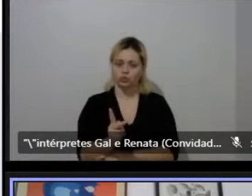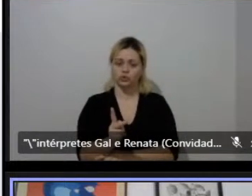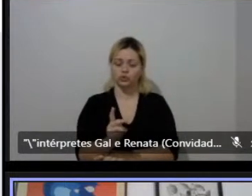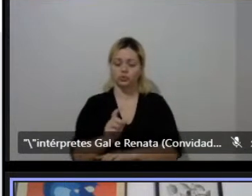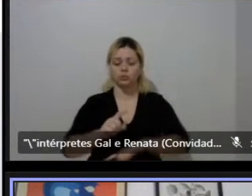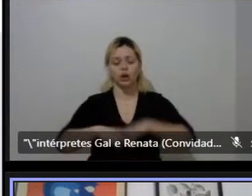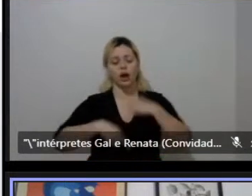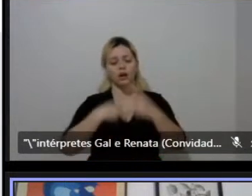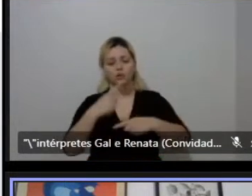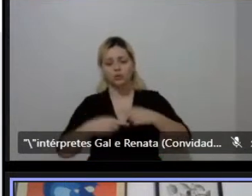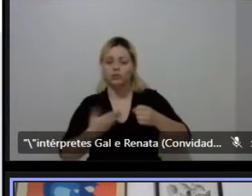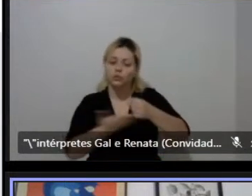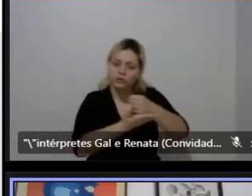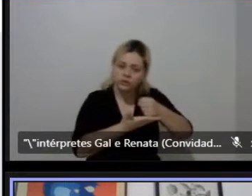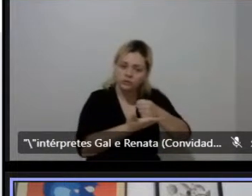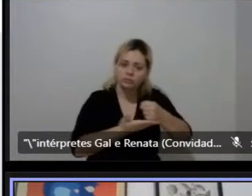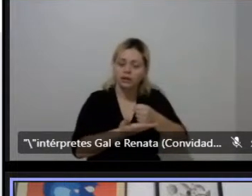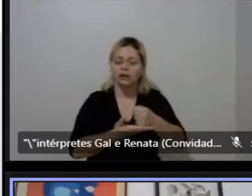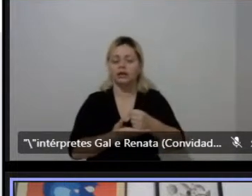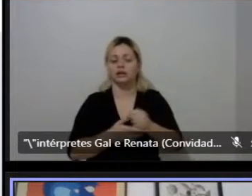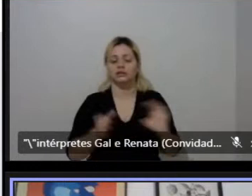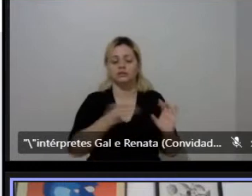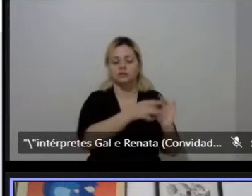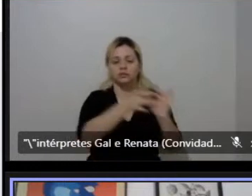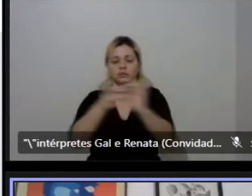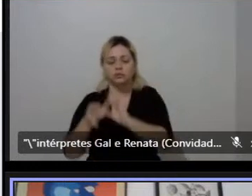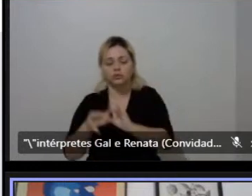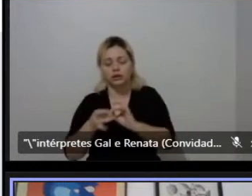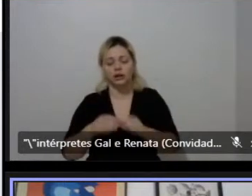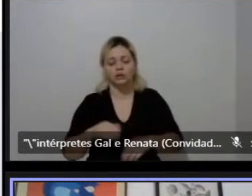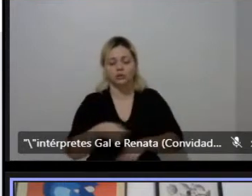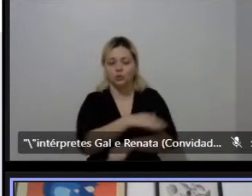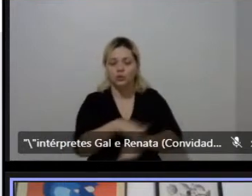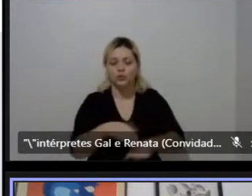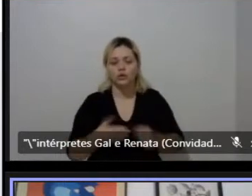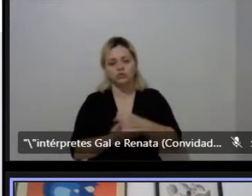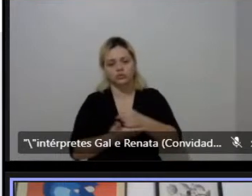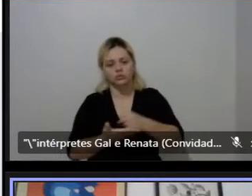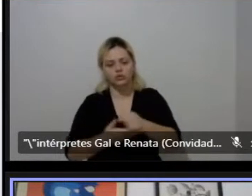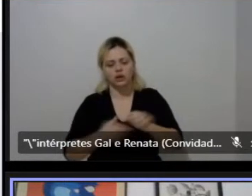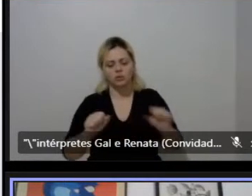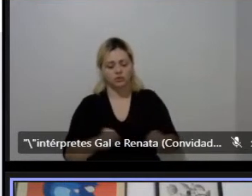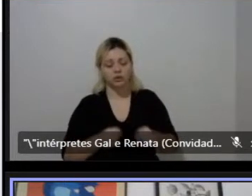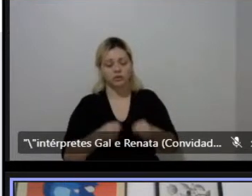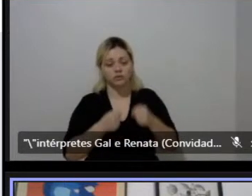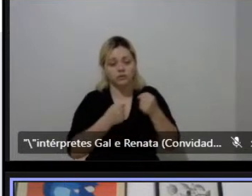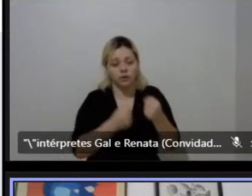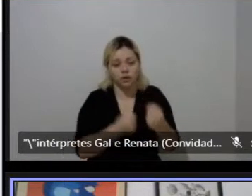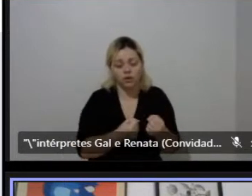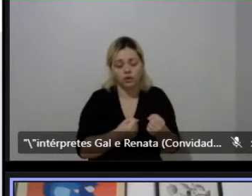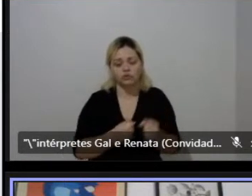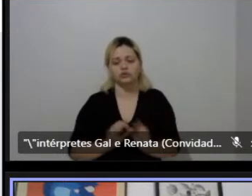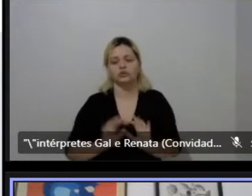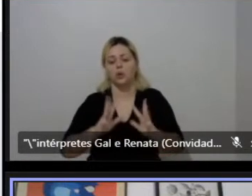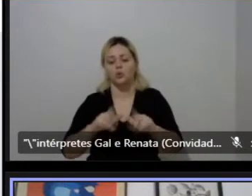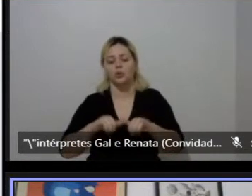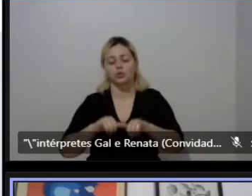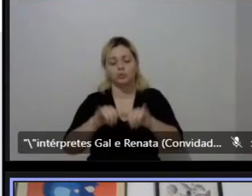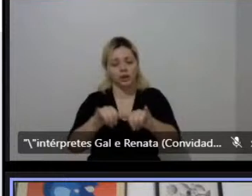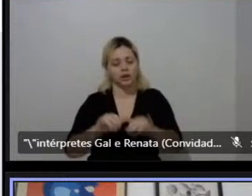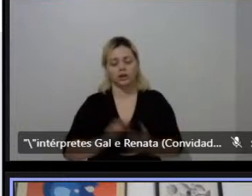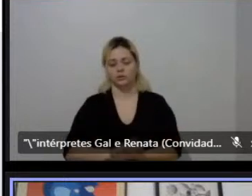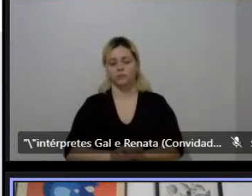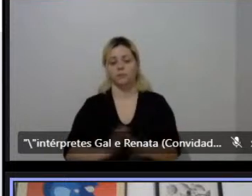em outras estruturas, né, vinculadas ao racismo estrutural, né, muito forte a dimensão do colonialismo, do patriarcado, né, nesse